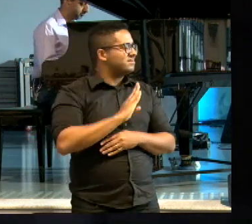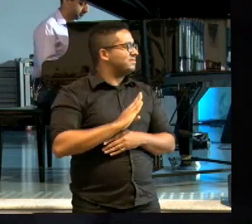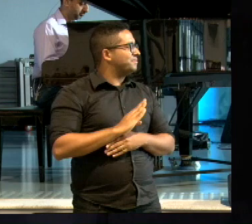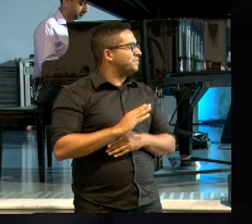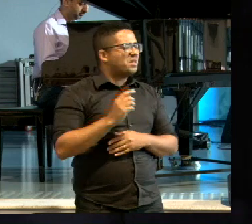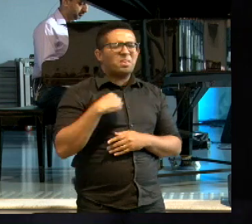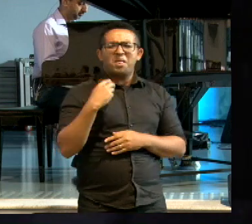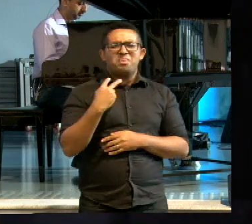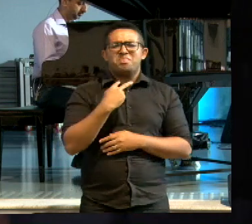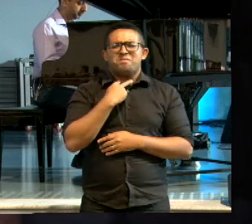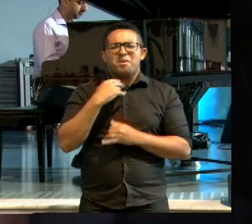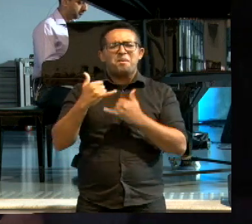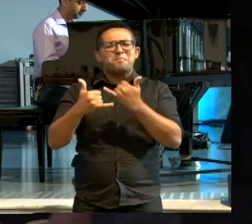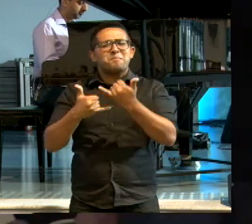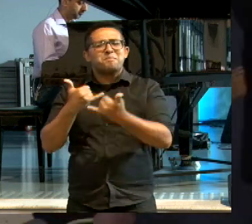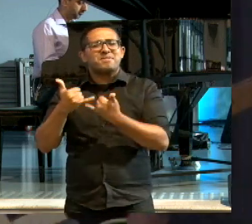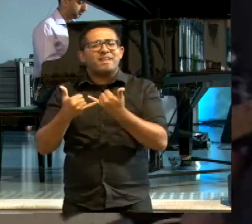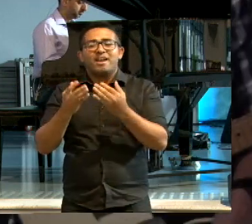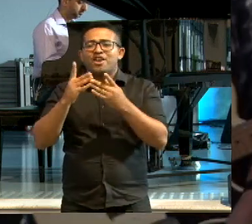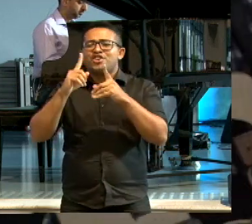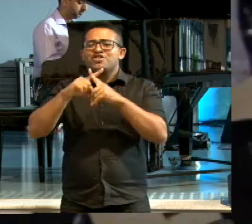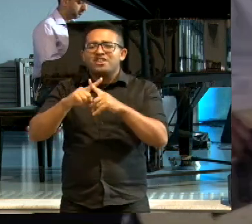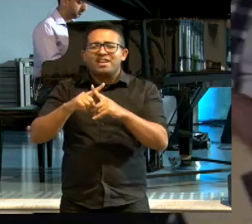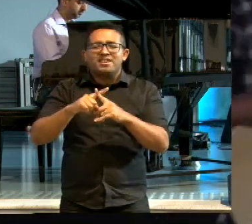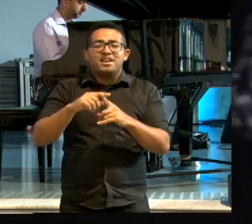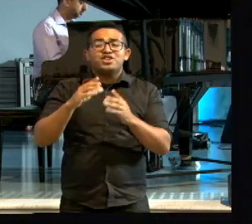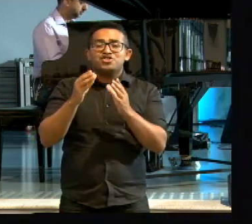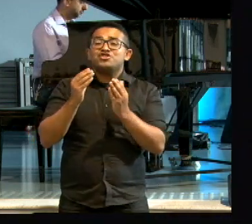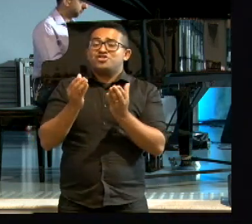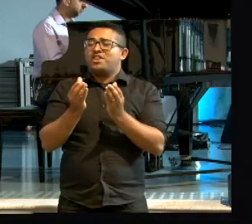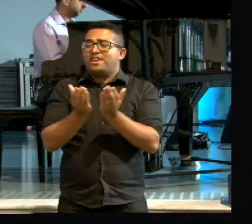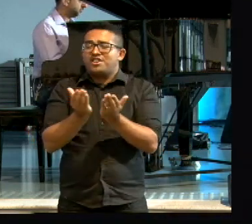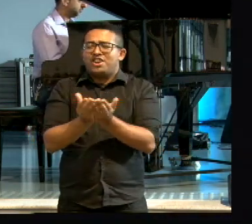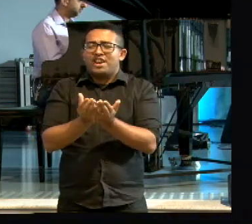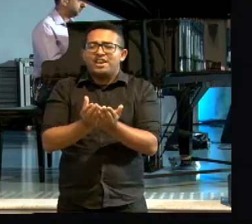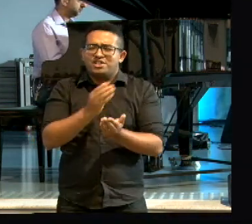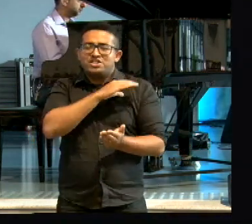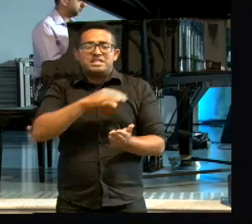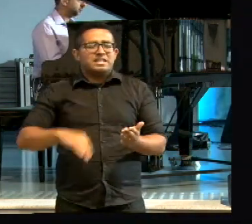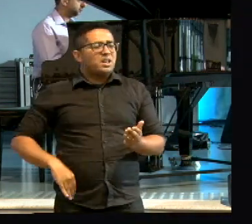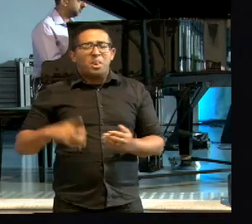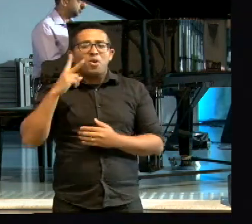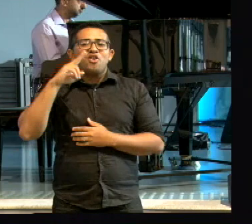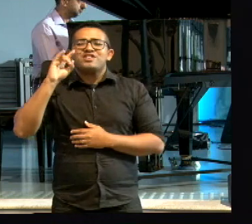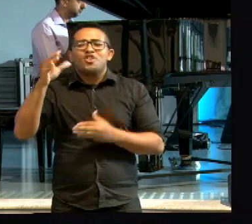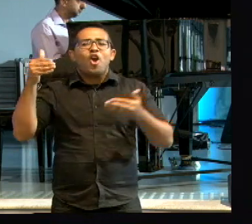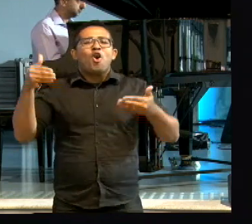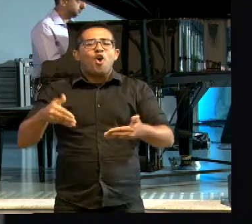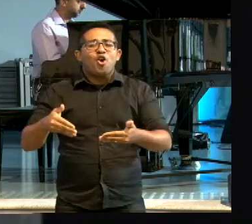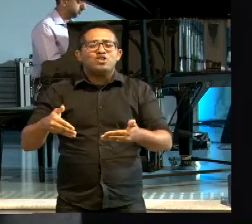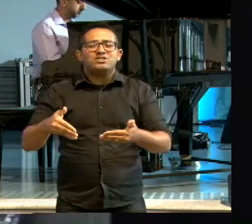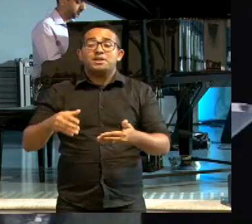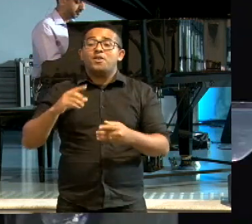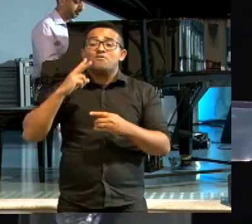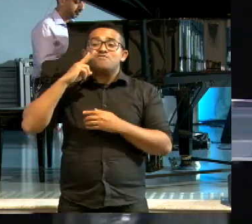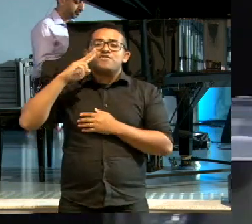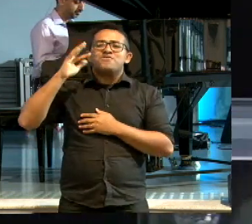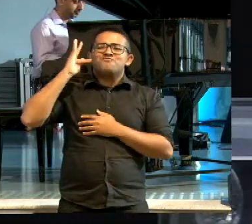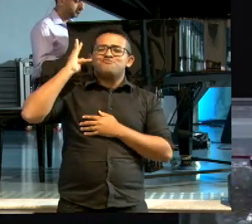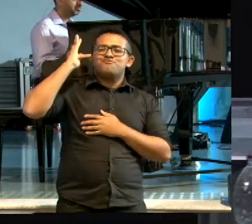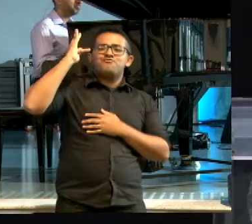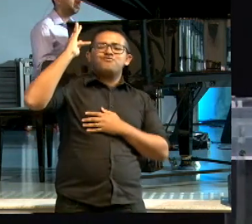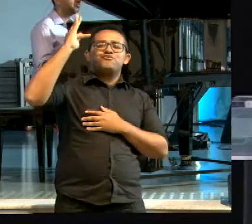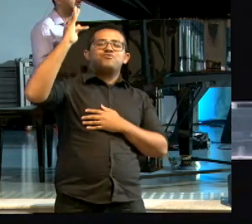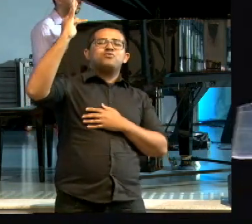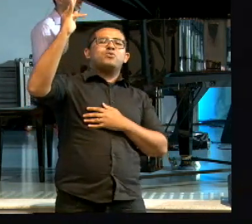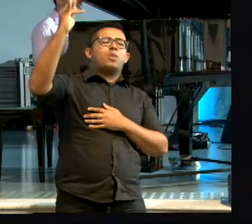Nós não podemos brincar de igreja ou de evangelho. Nós não podemos olhar só hoje e agora. Nós precisamos olhar lá na frente e nos